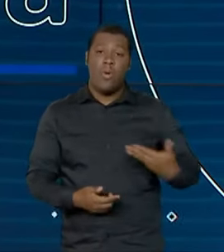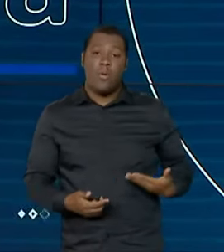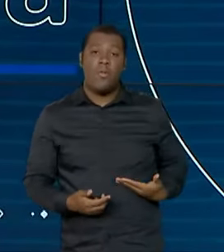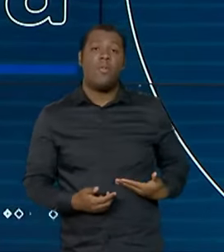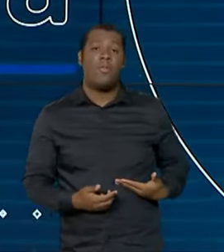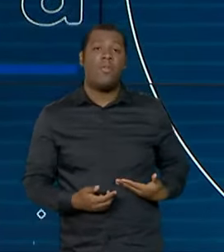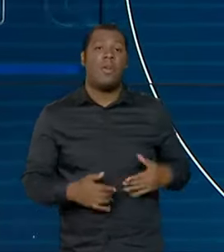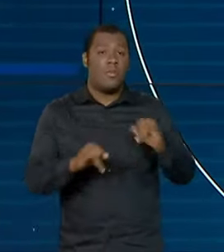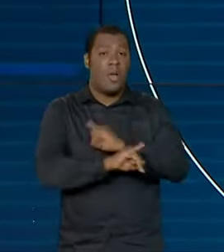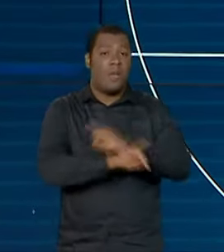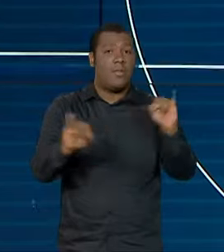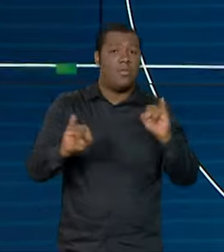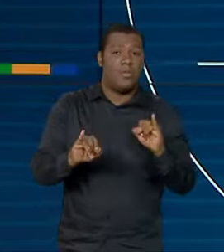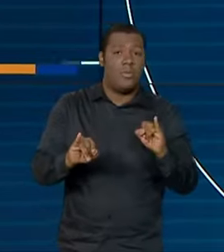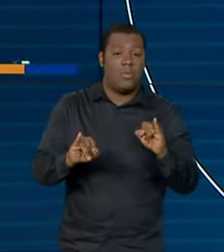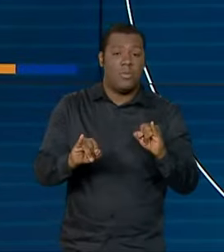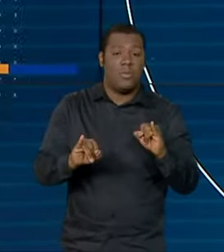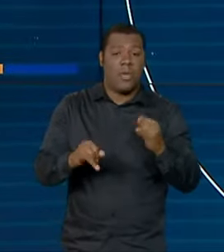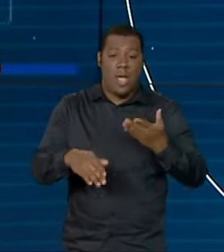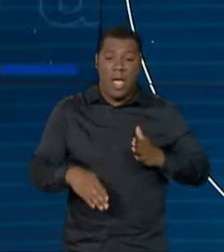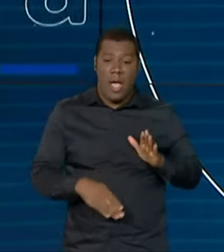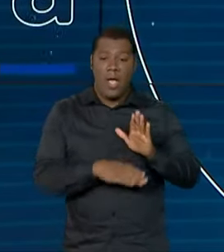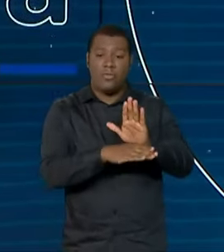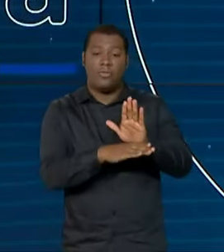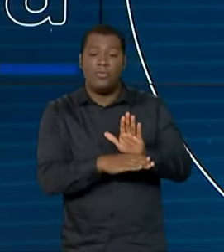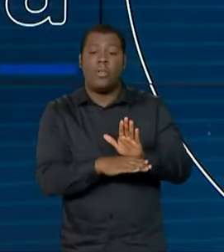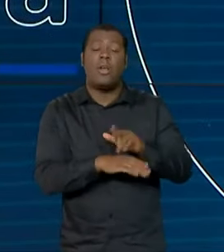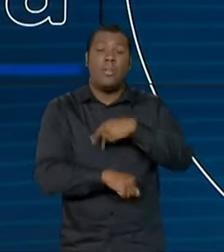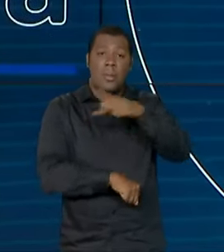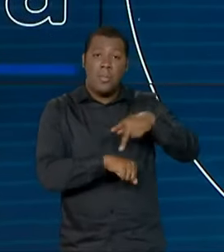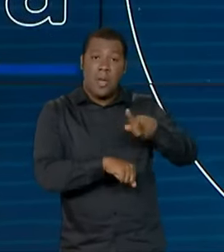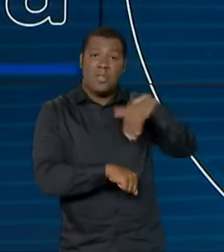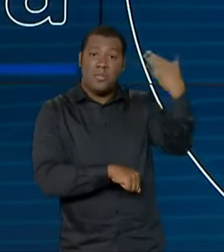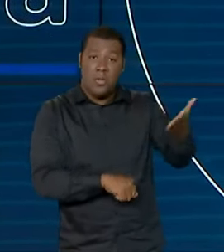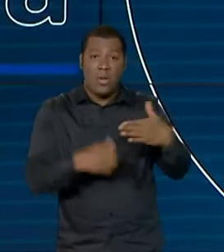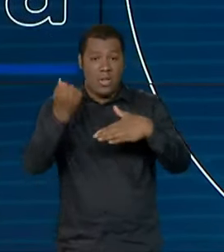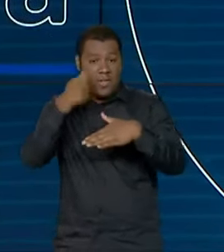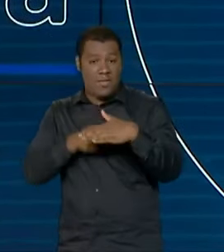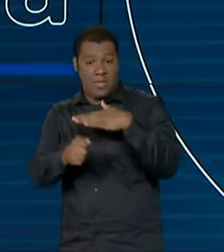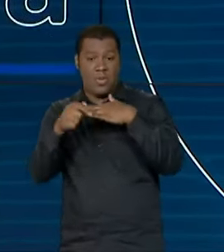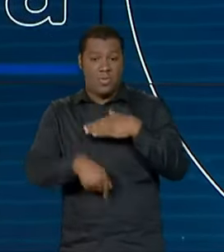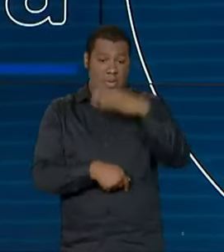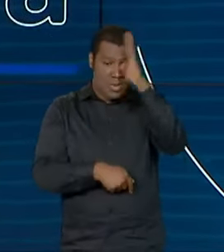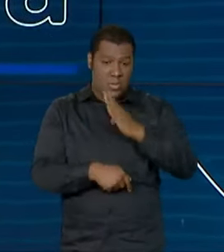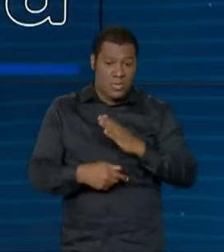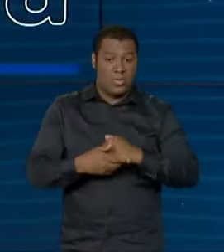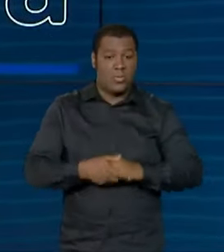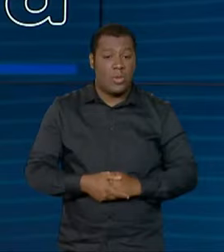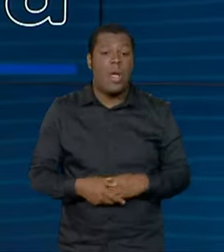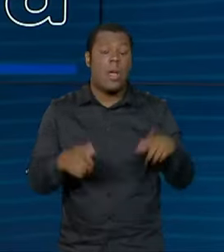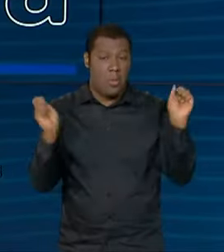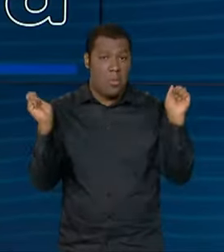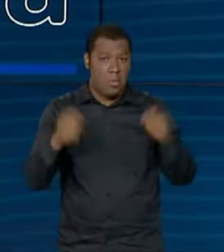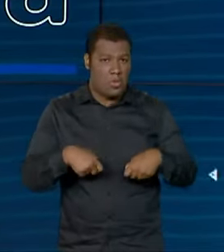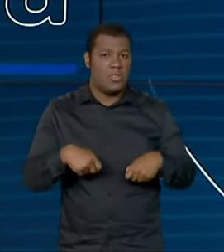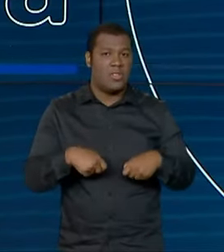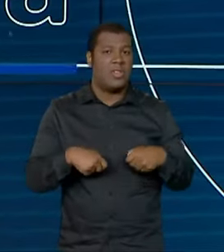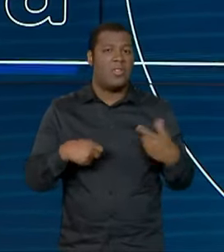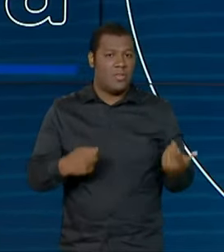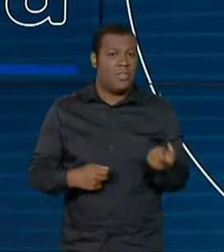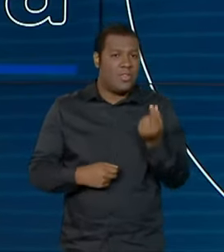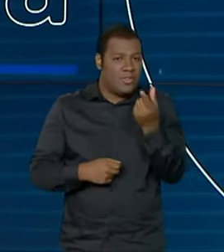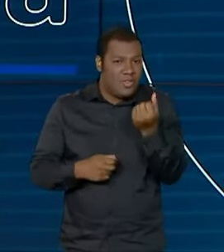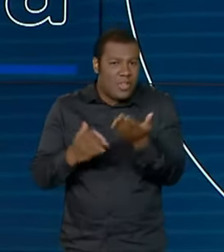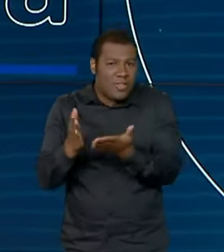principais entraves ao maior ingresso de recursos internacionais no Brasil e vê na iniciativa uma forma de atrair